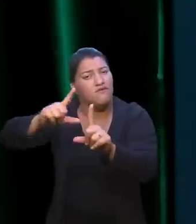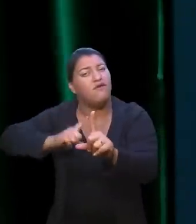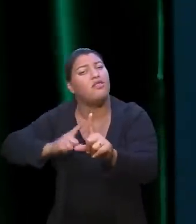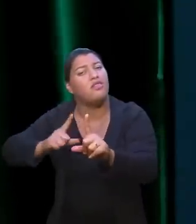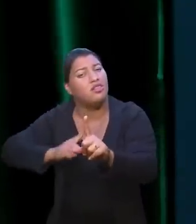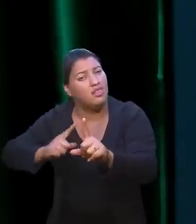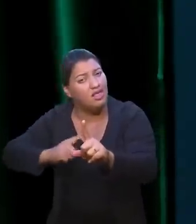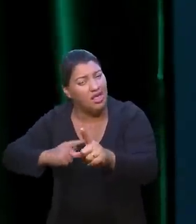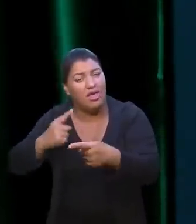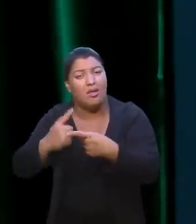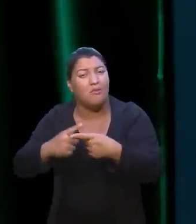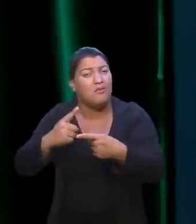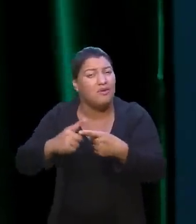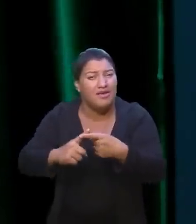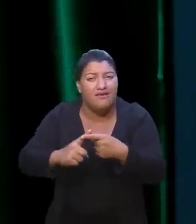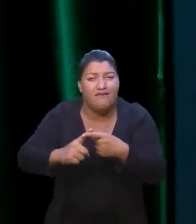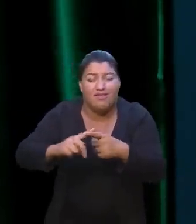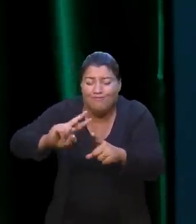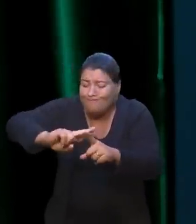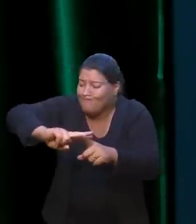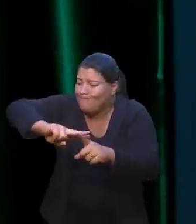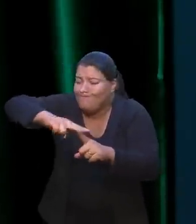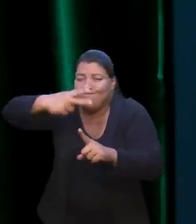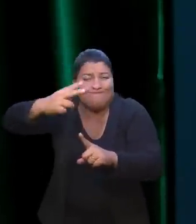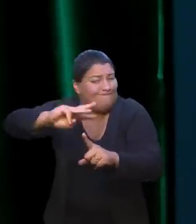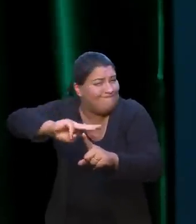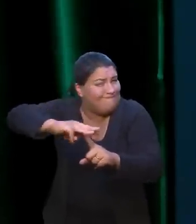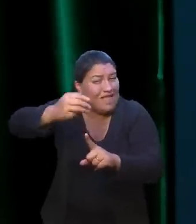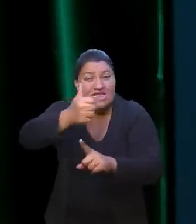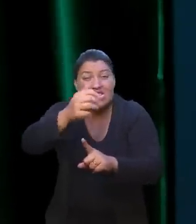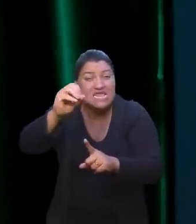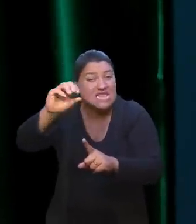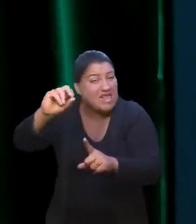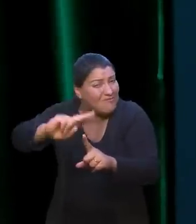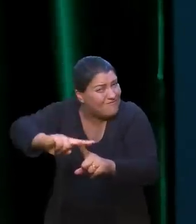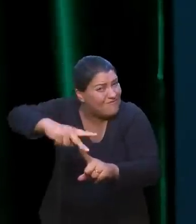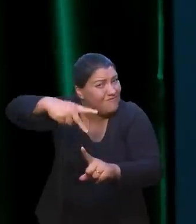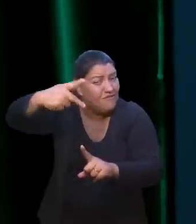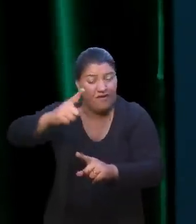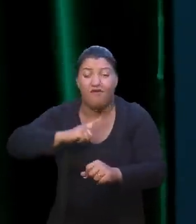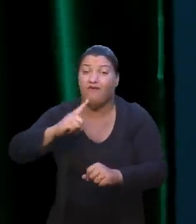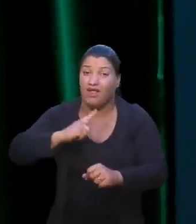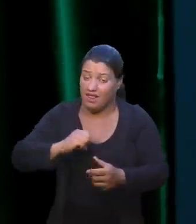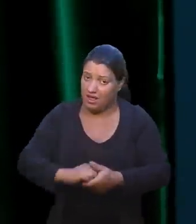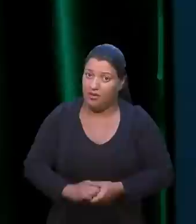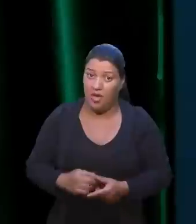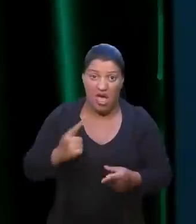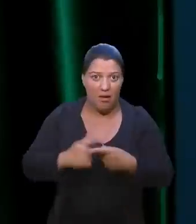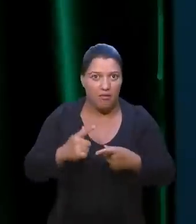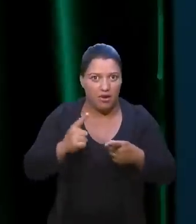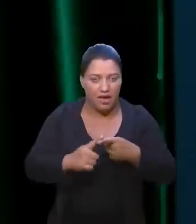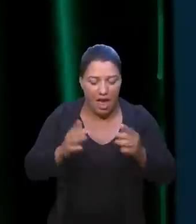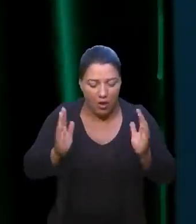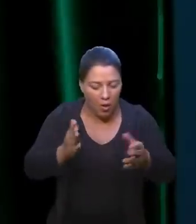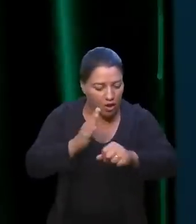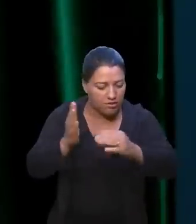virá centuplicado. Então, são esses tempos que nós caminhamos para um novo